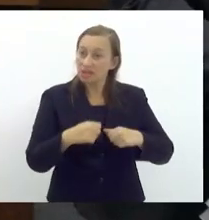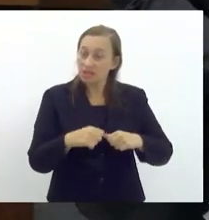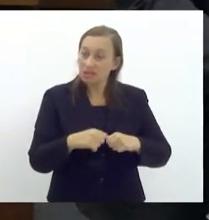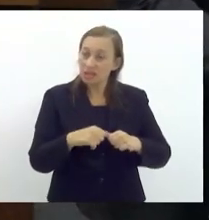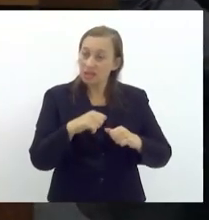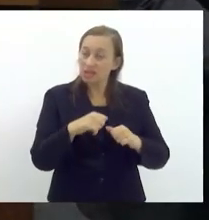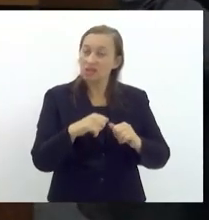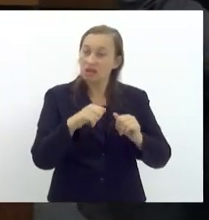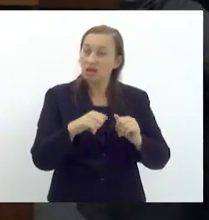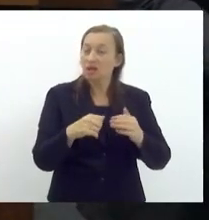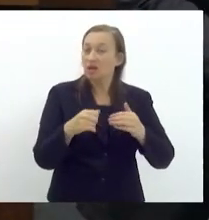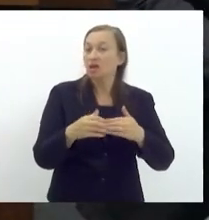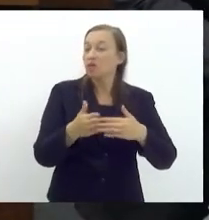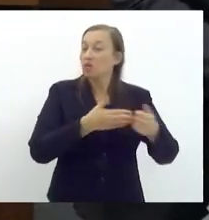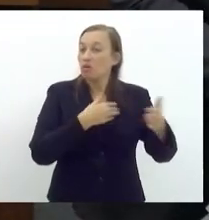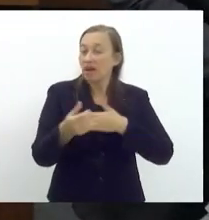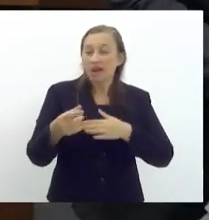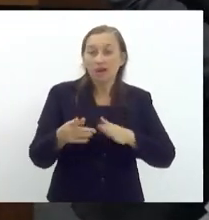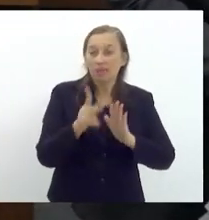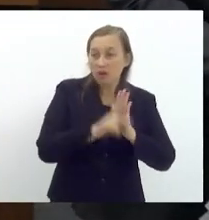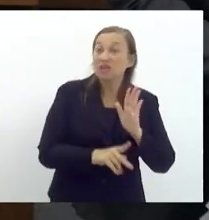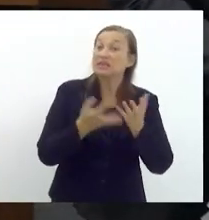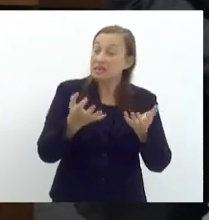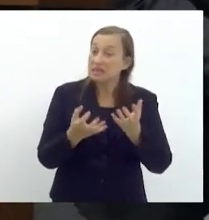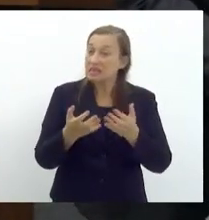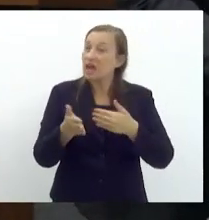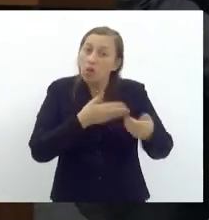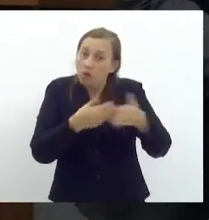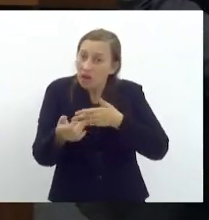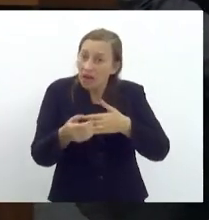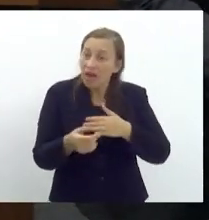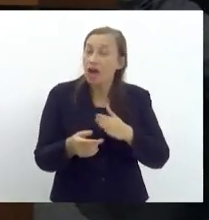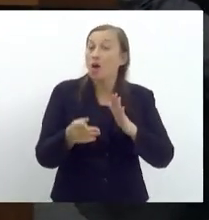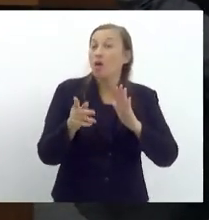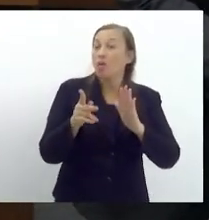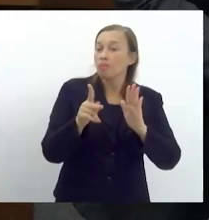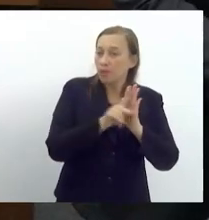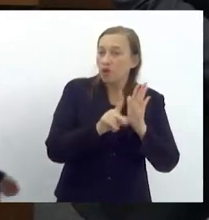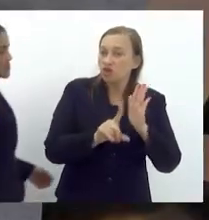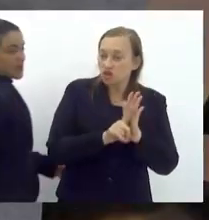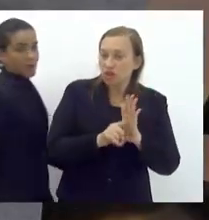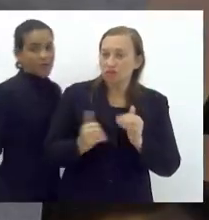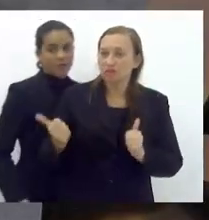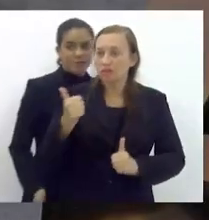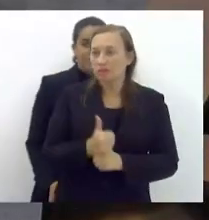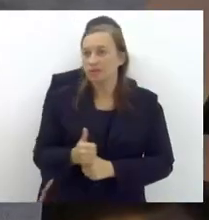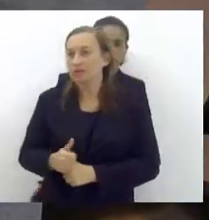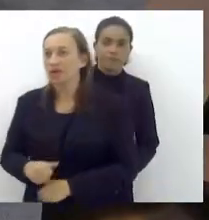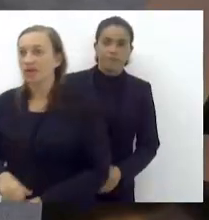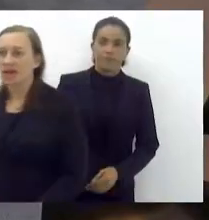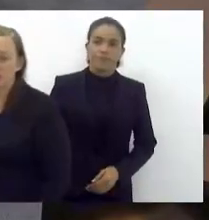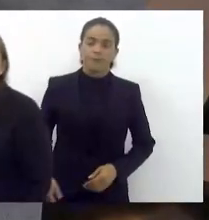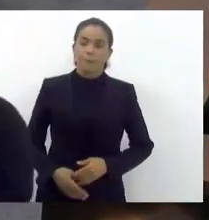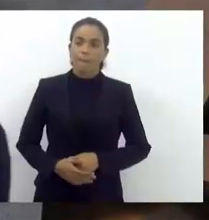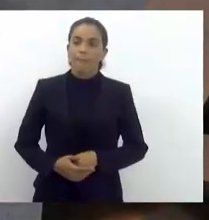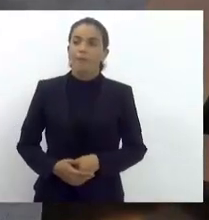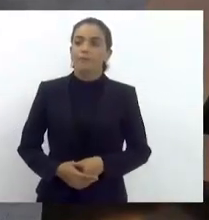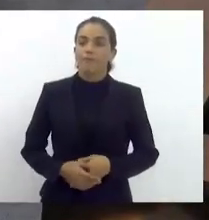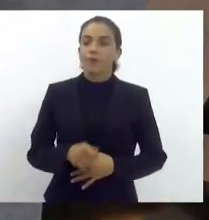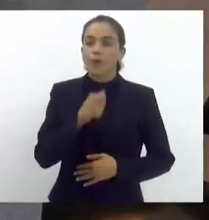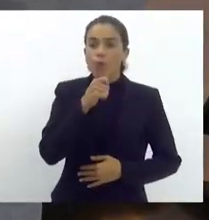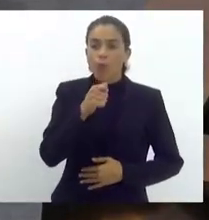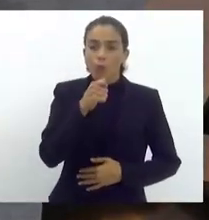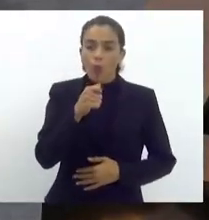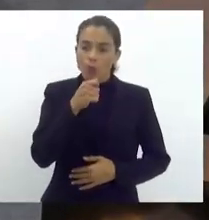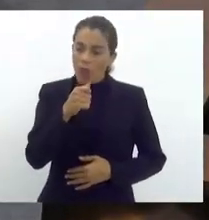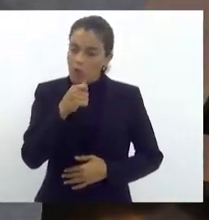deputada Dania qualquer outra agora vossa excelência se quiser revogar qualquer projeto que disponha sobre incentivo que não esteja com